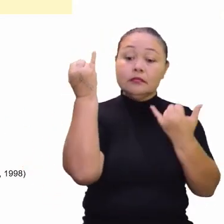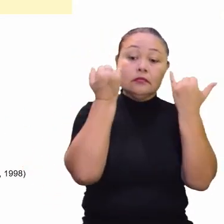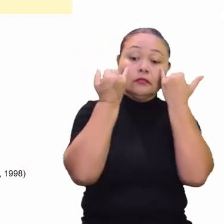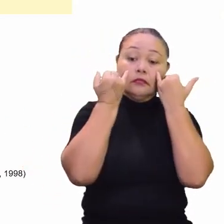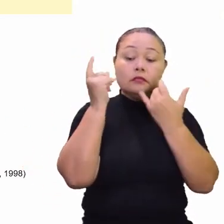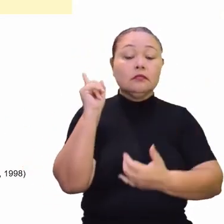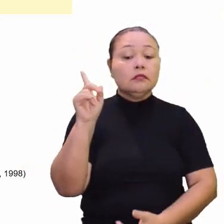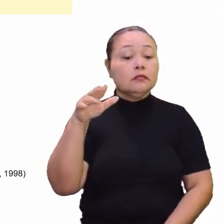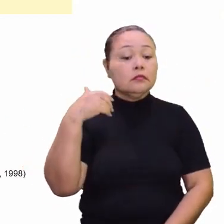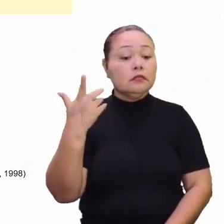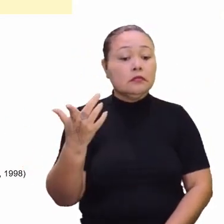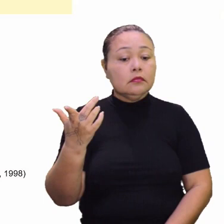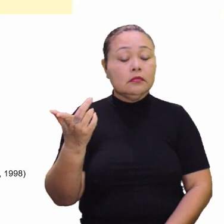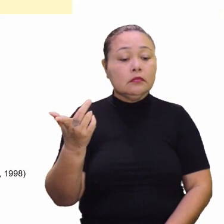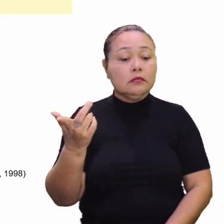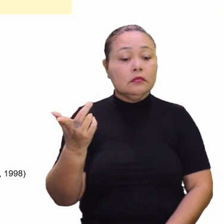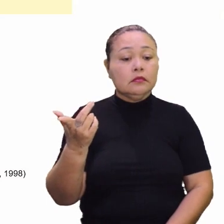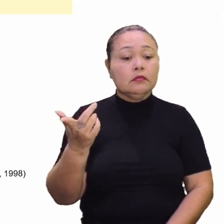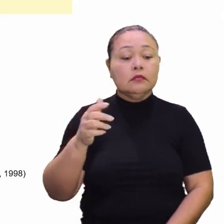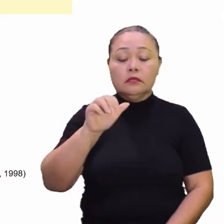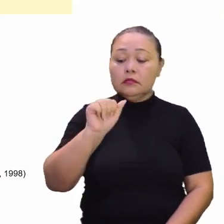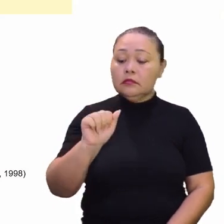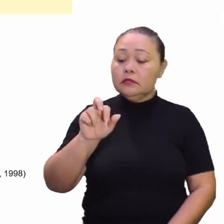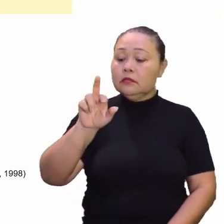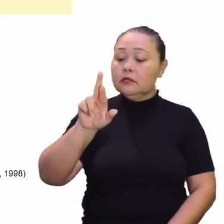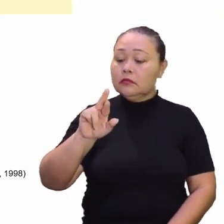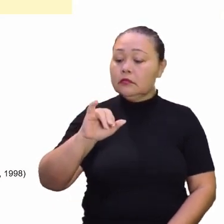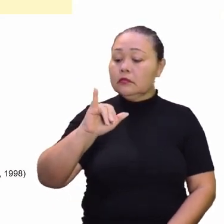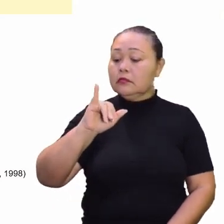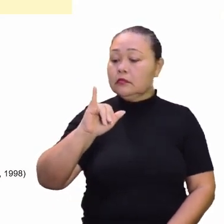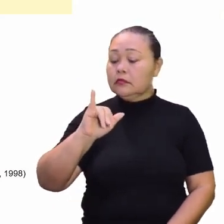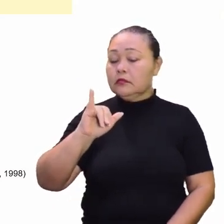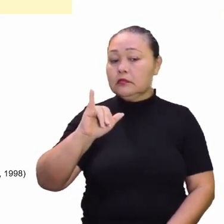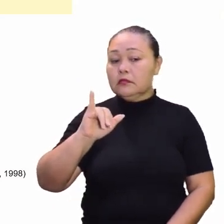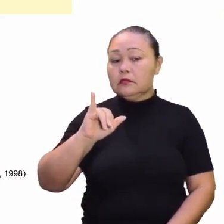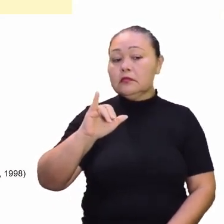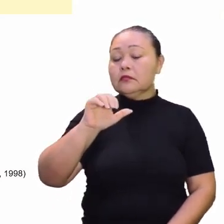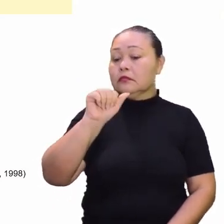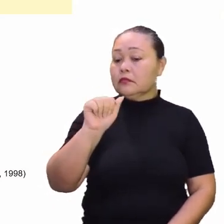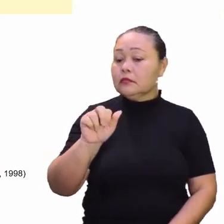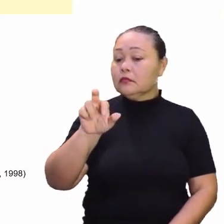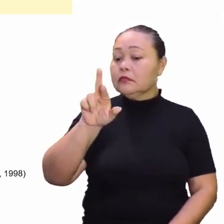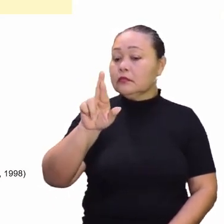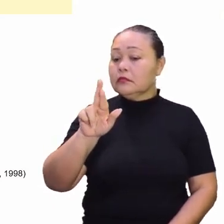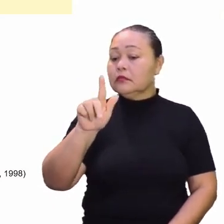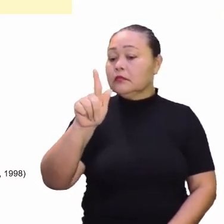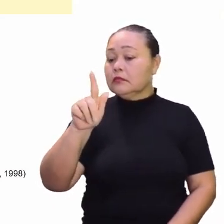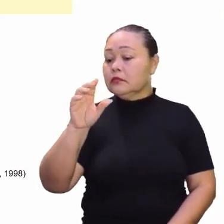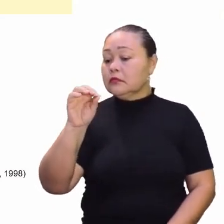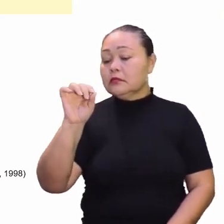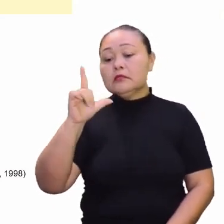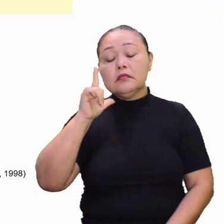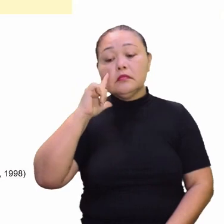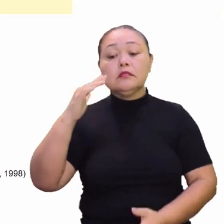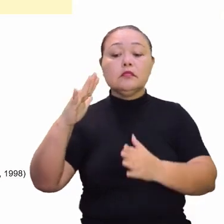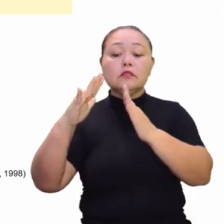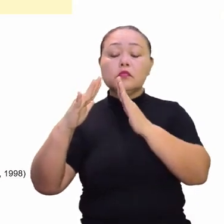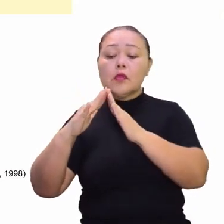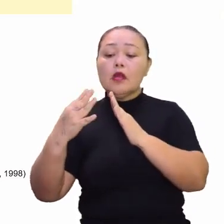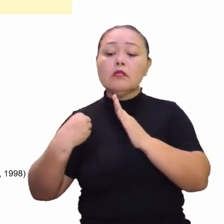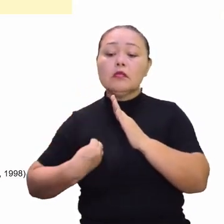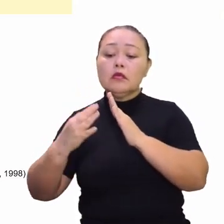informação aí preciosa. Então, os arigóis, Arigolândia, então, era um lugar onde viviam as pessoas pobres, era